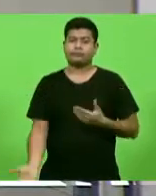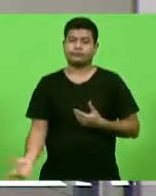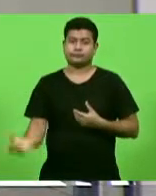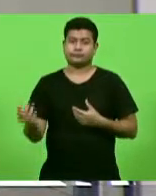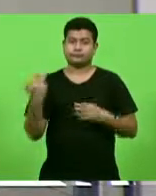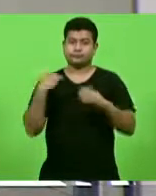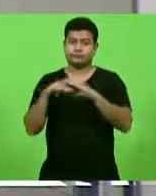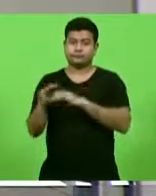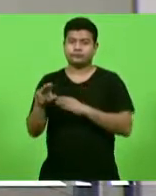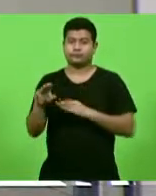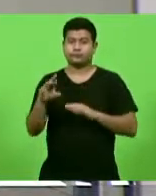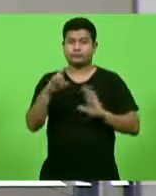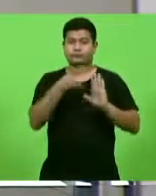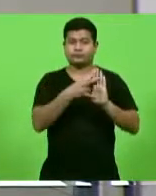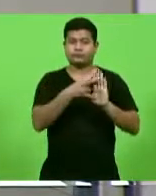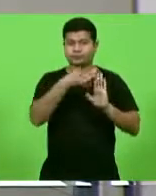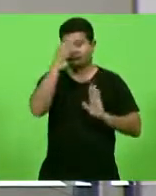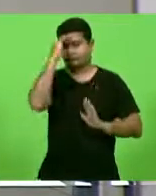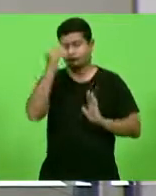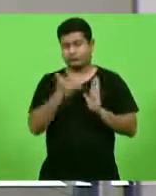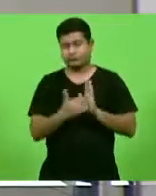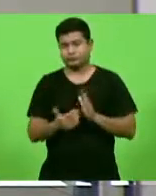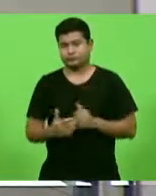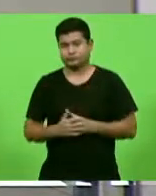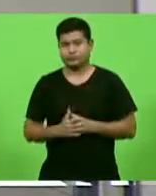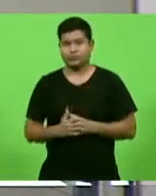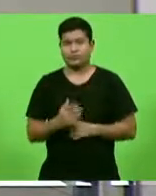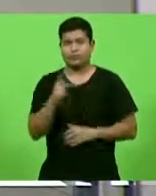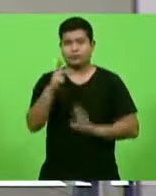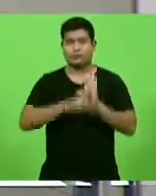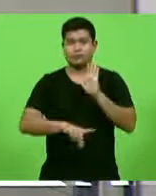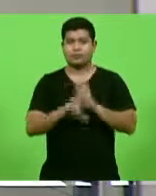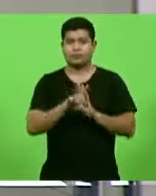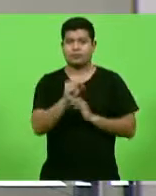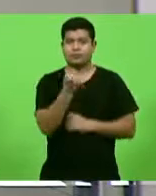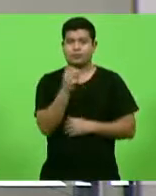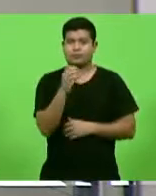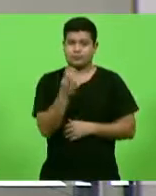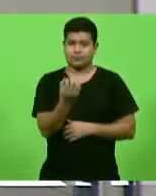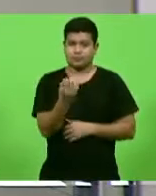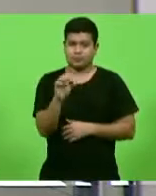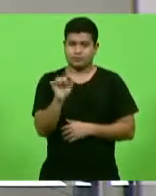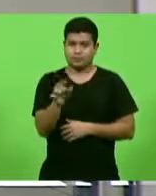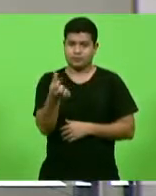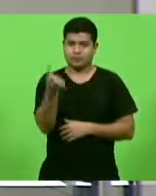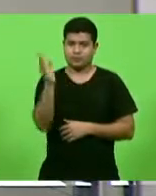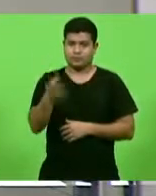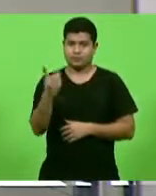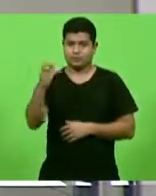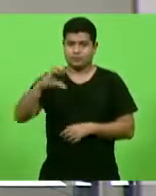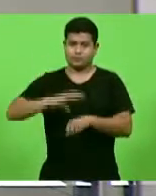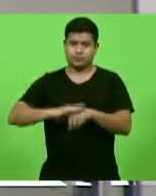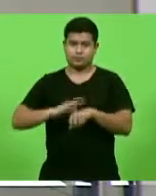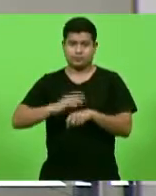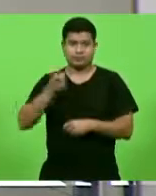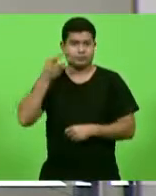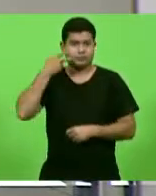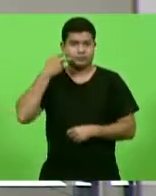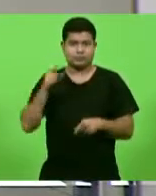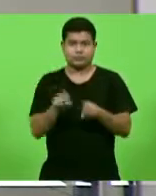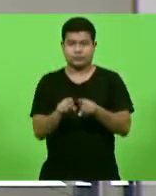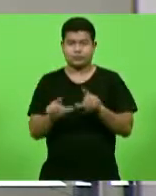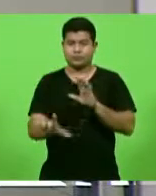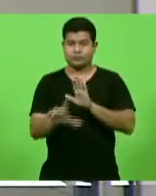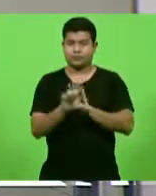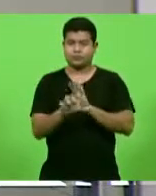seu encaminhamento conforme determina o regimento interno. Projeto de Lei 80.6/2019, autor deputado Luiz Fernando Vampiro. Projeto de